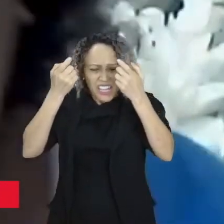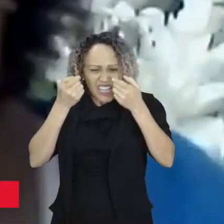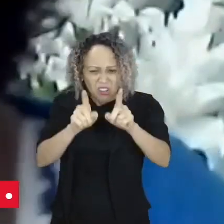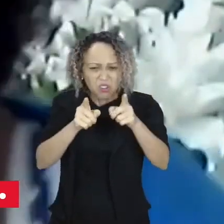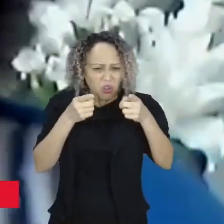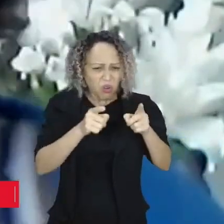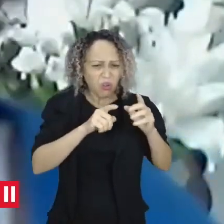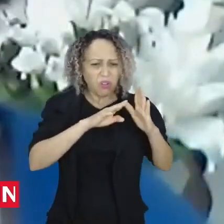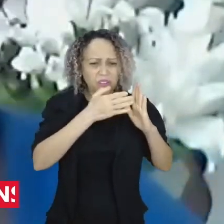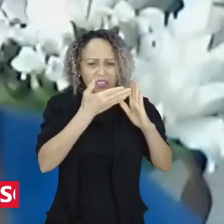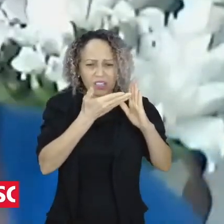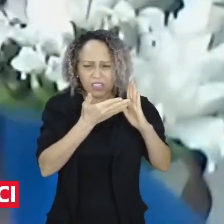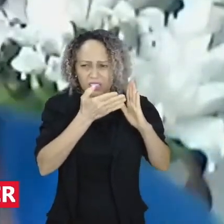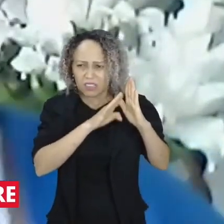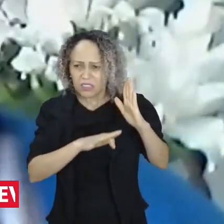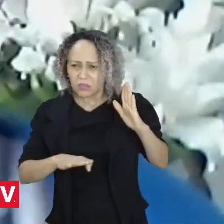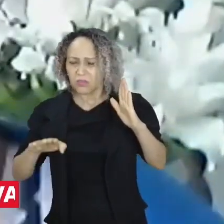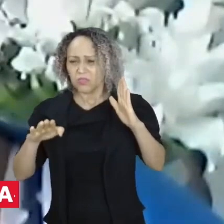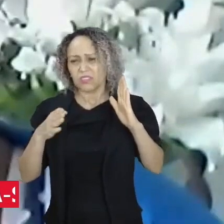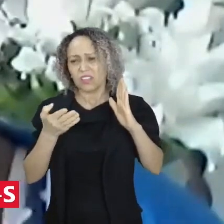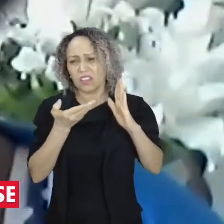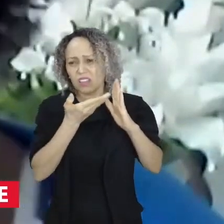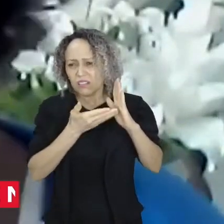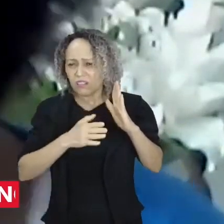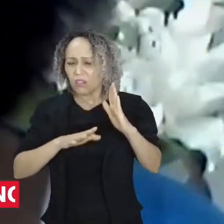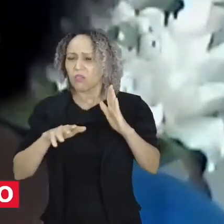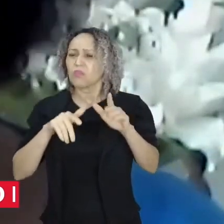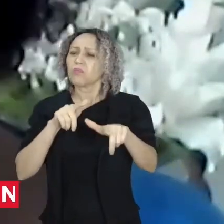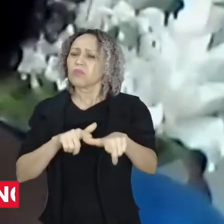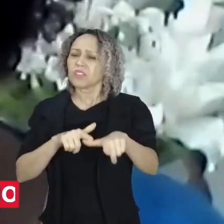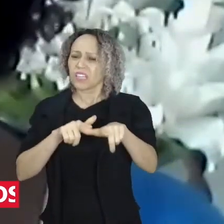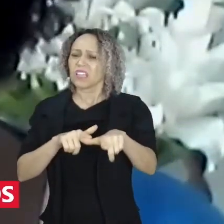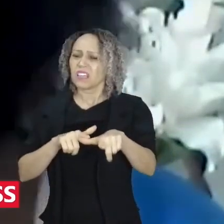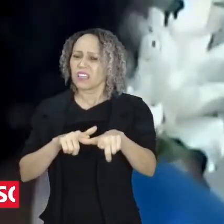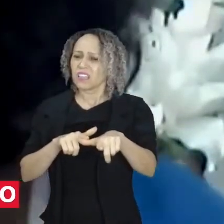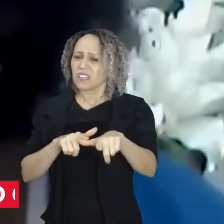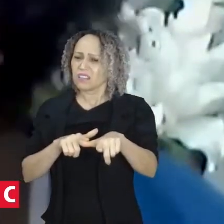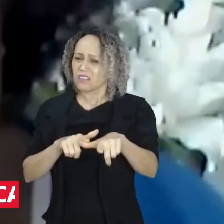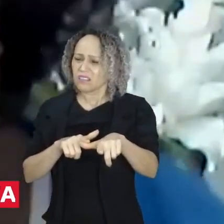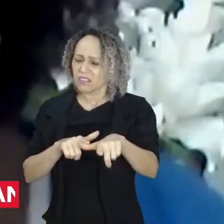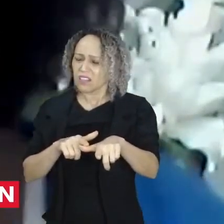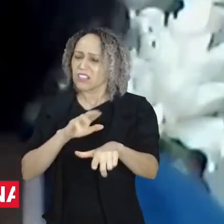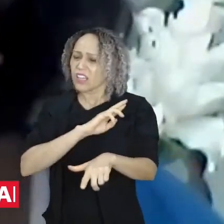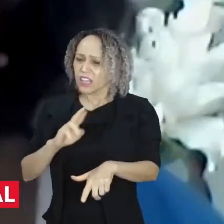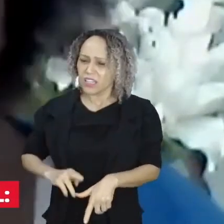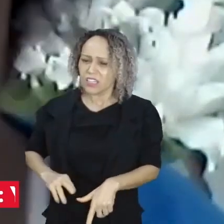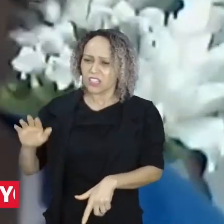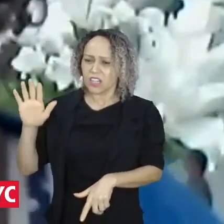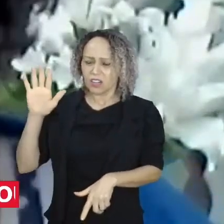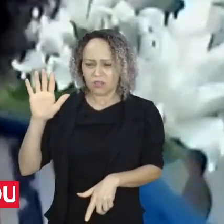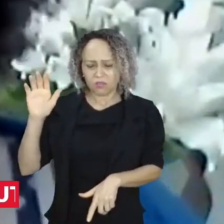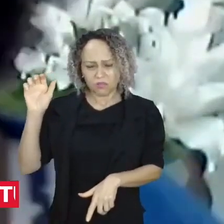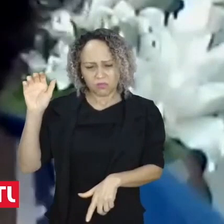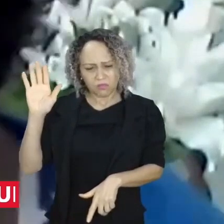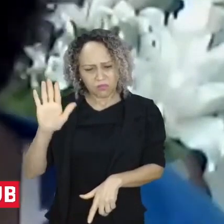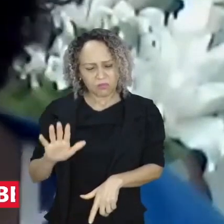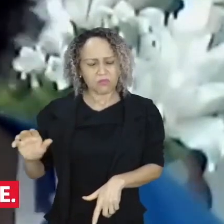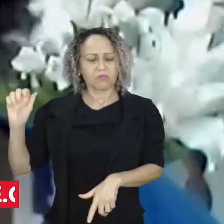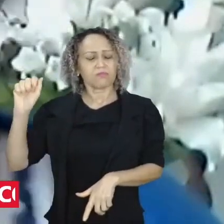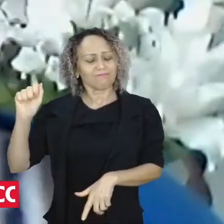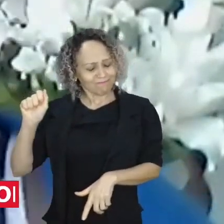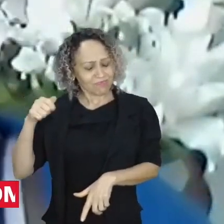Evangélica, a Benedita também comentou a postura do PT em relação ao respeito à diversidade e à fé, às diferentes manifestações